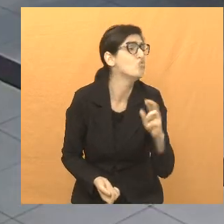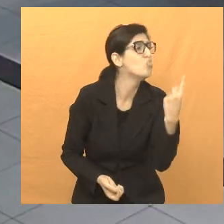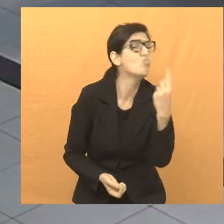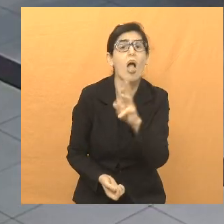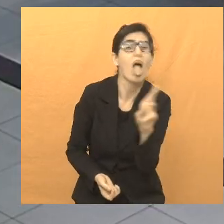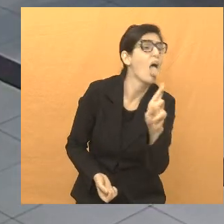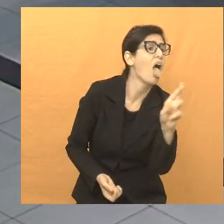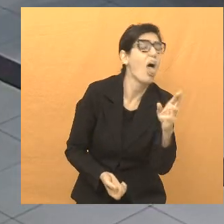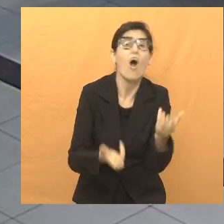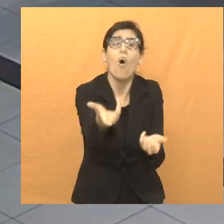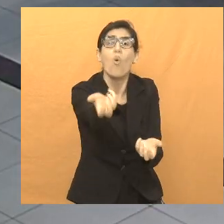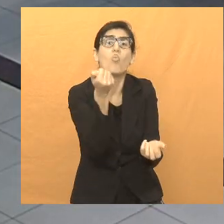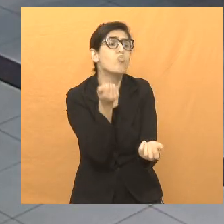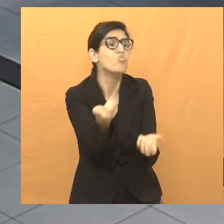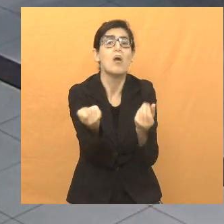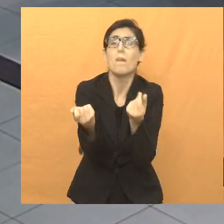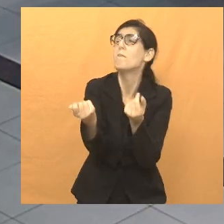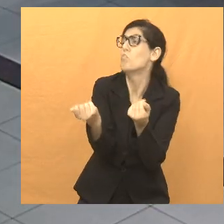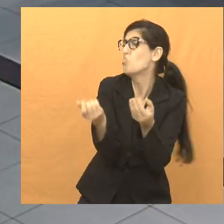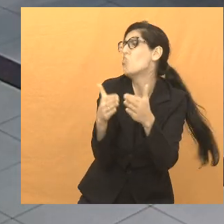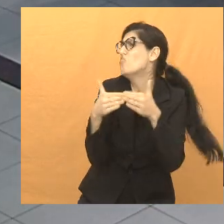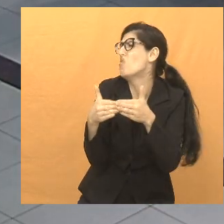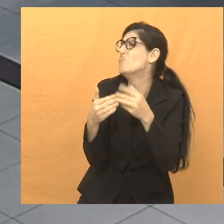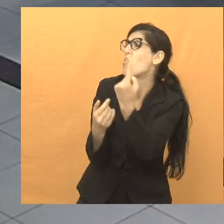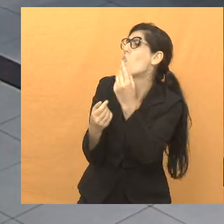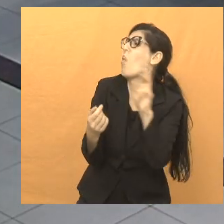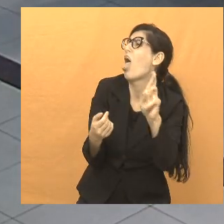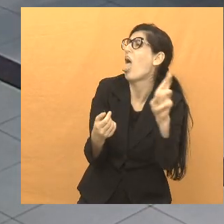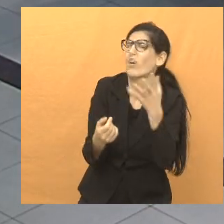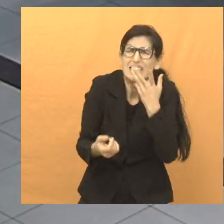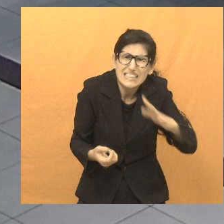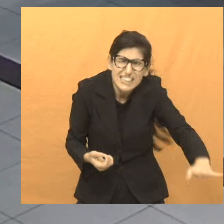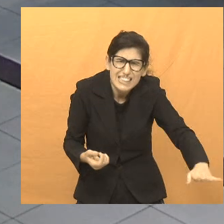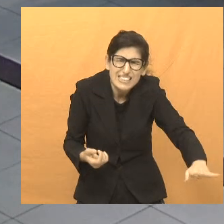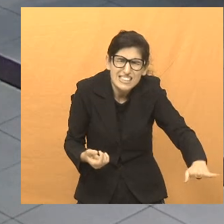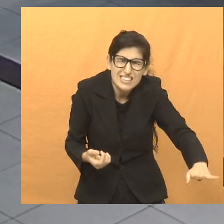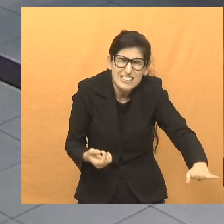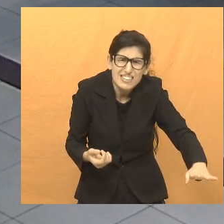Eu gostaria que alguém me respondesse isso aí. Na realidade,